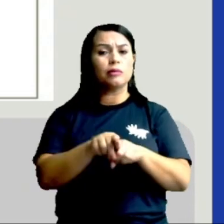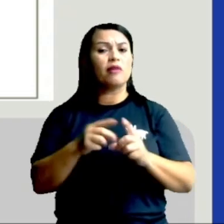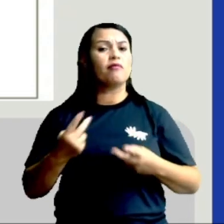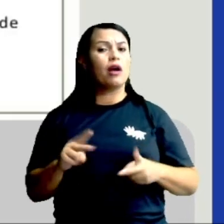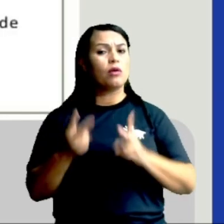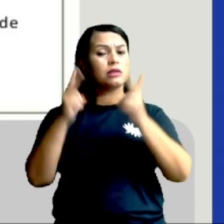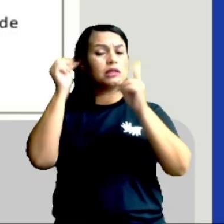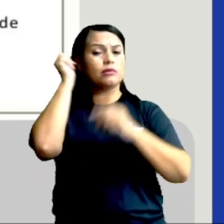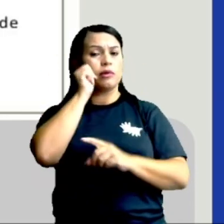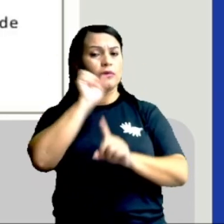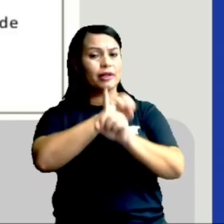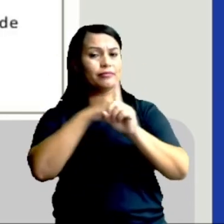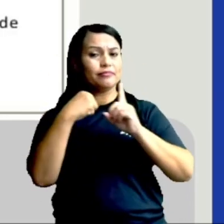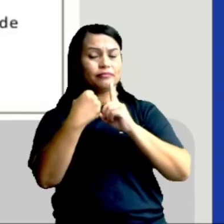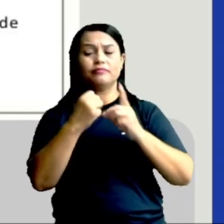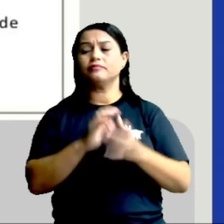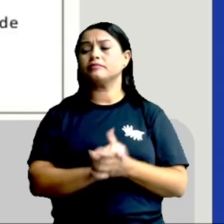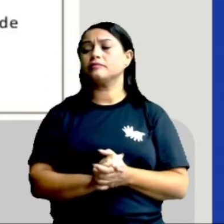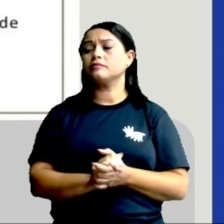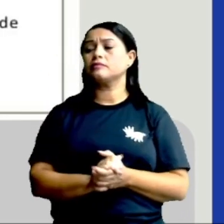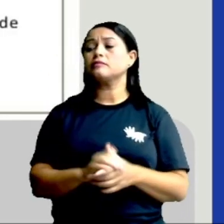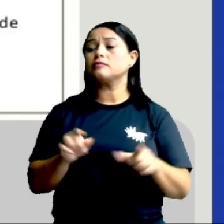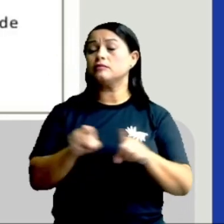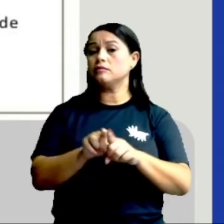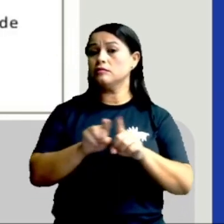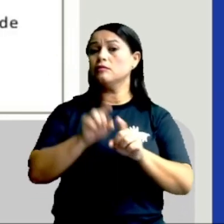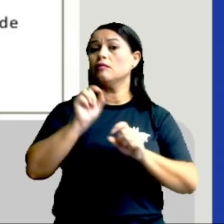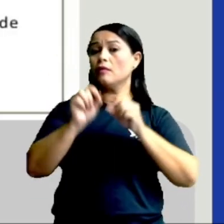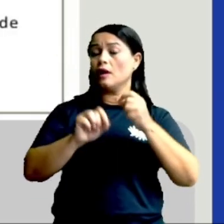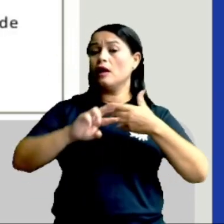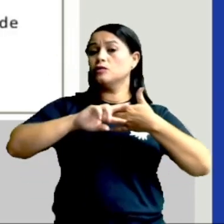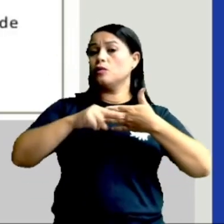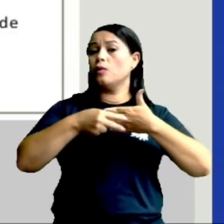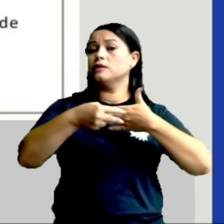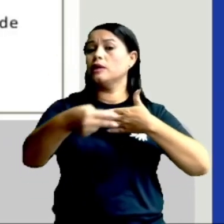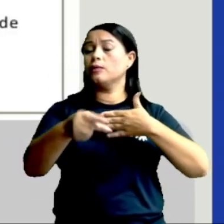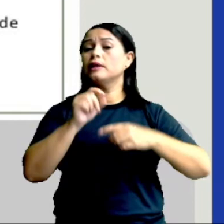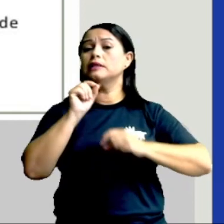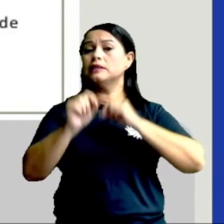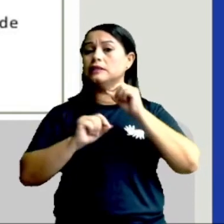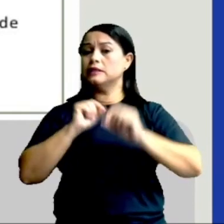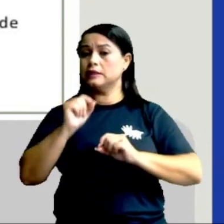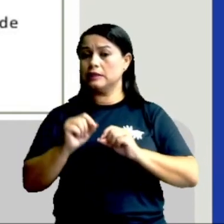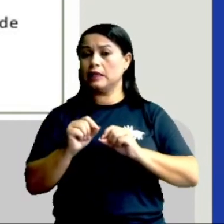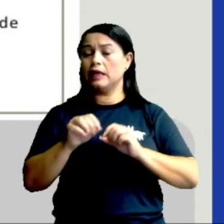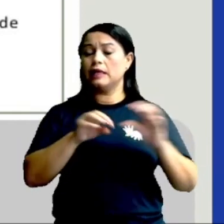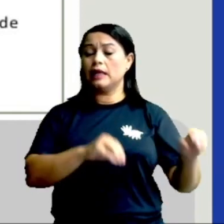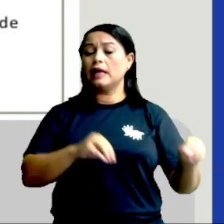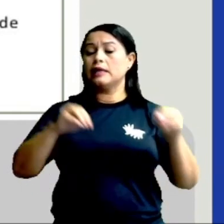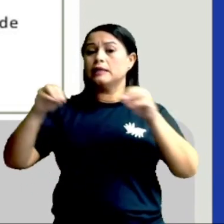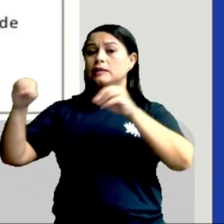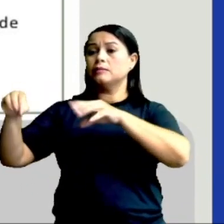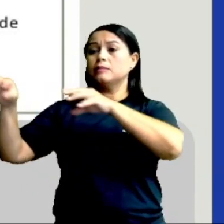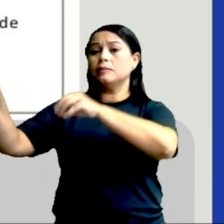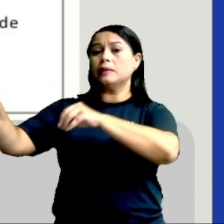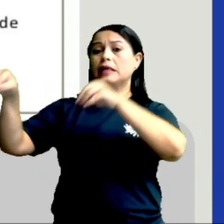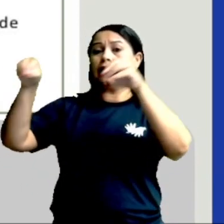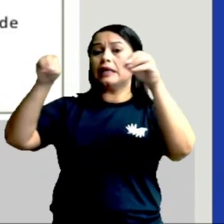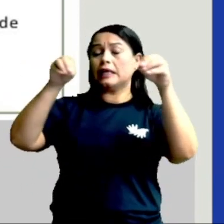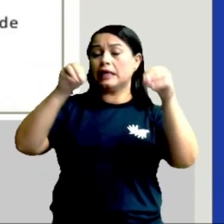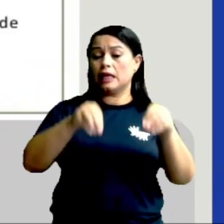mulher. Já as consequências das migrações nas áreas de chegada, também na